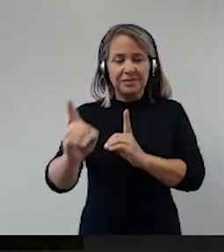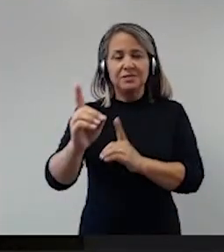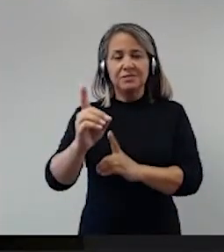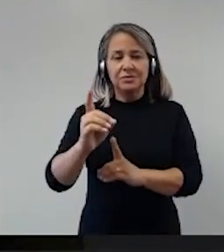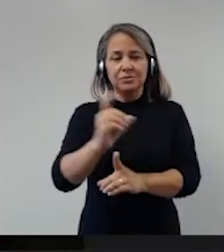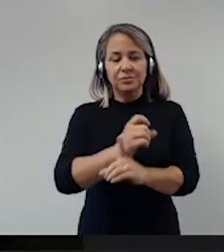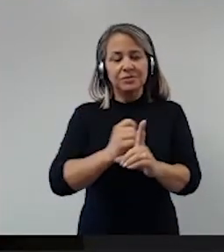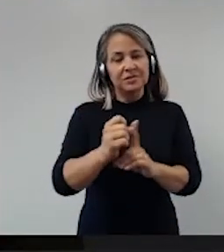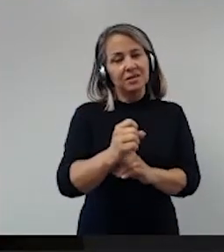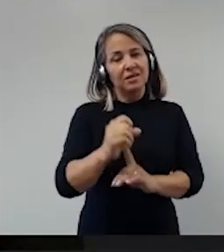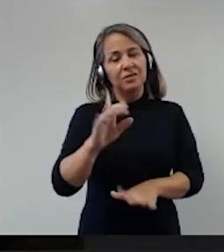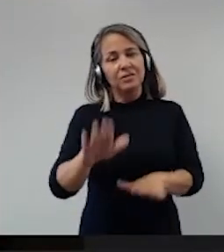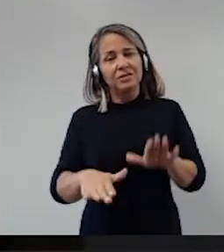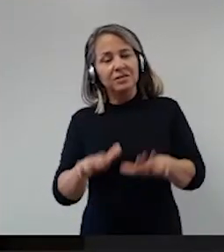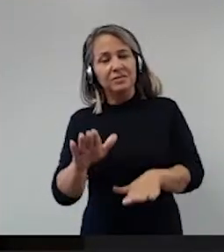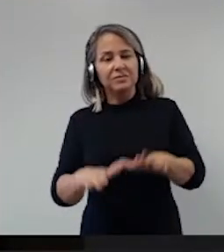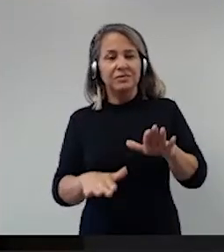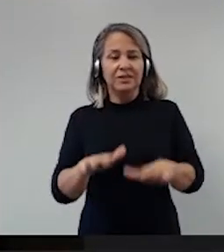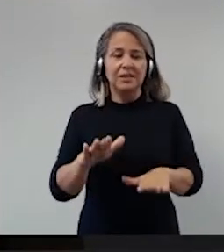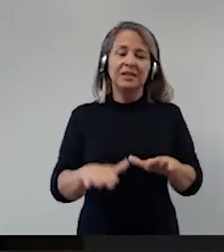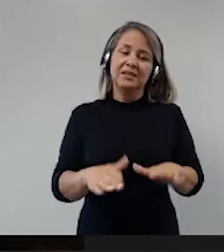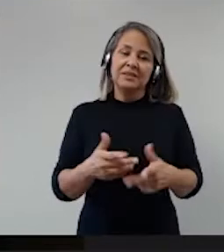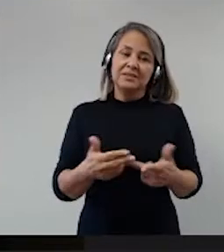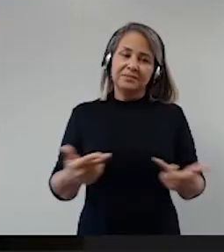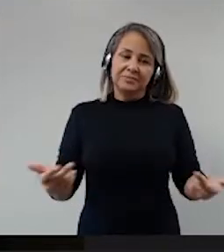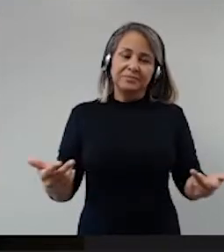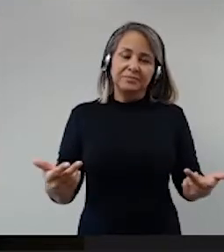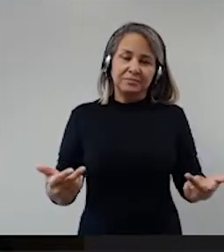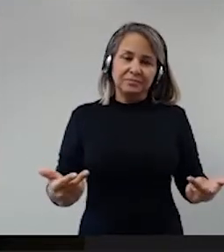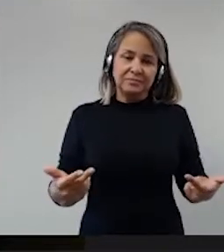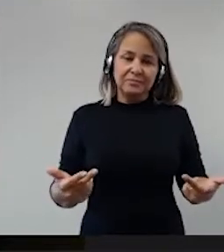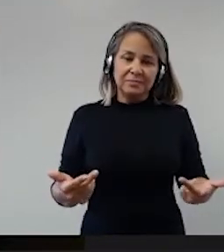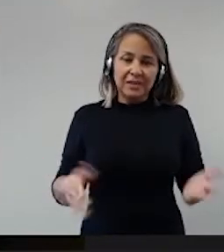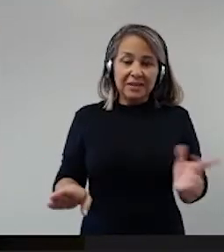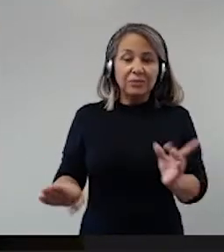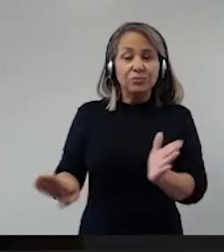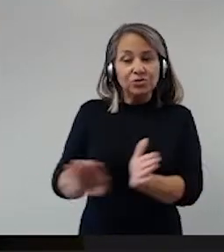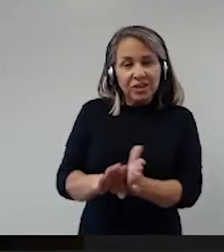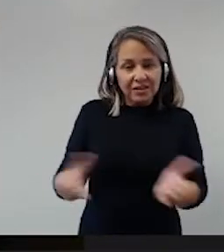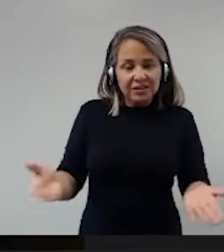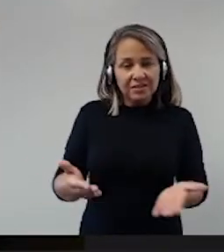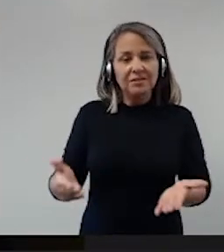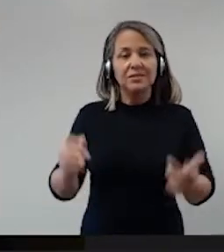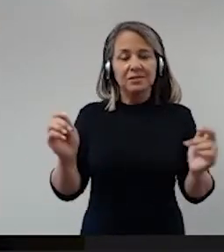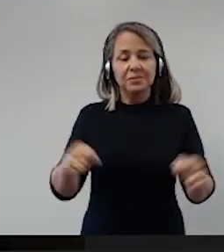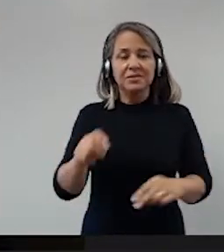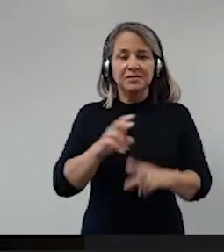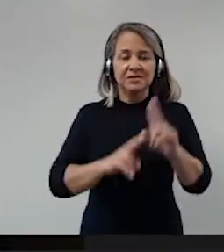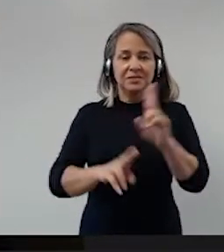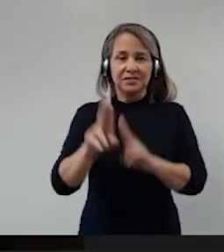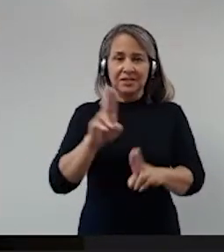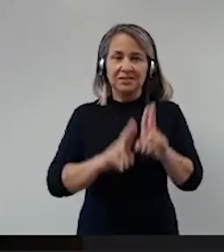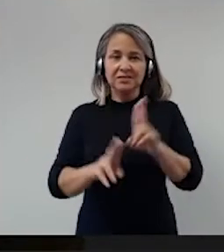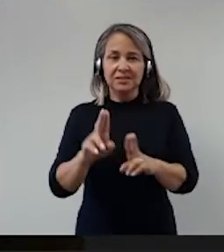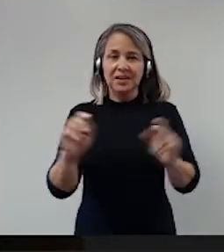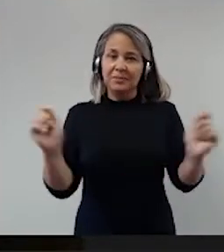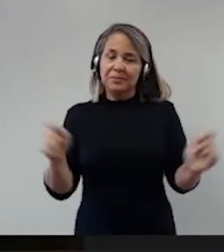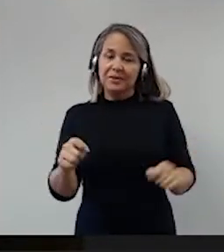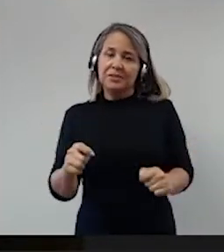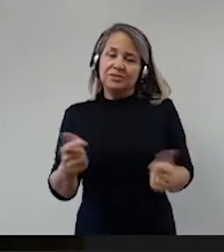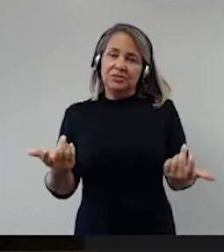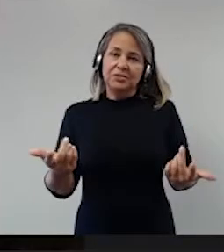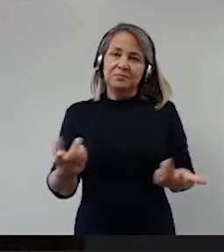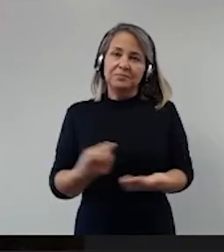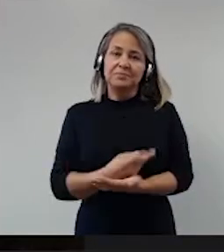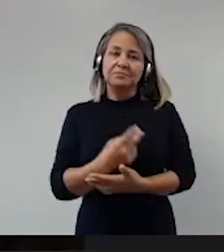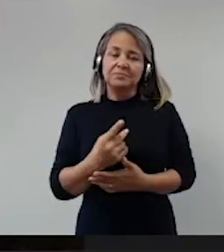talvez essas ferramentas que estão chegando agora, que estão sendo antecipadas, elas fiquem sim durante